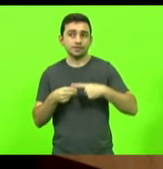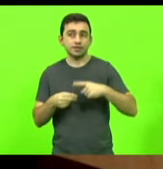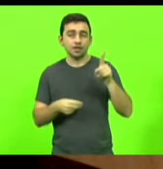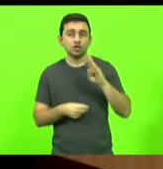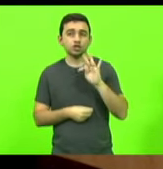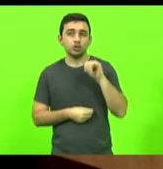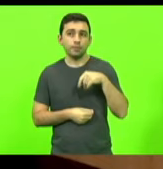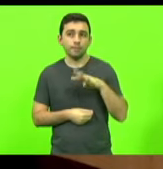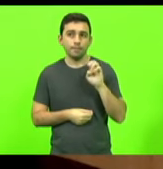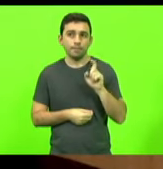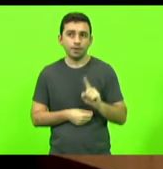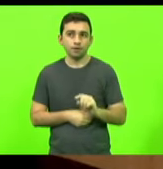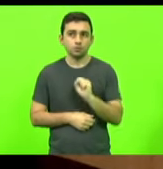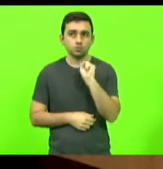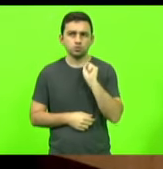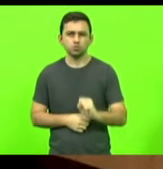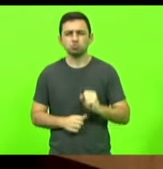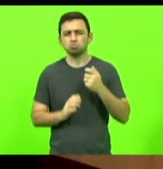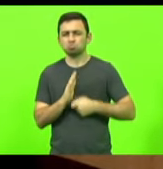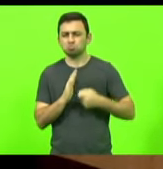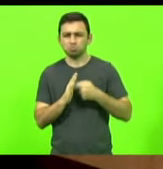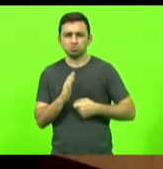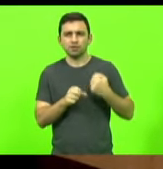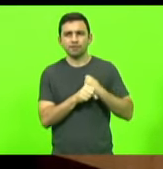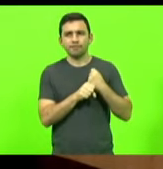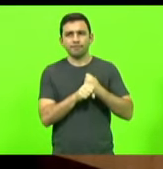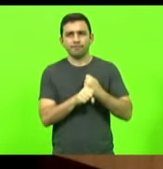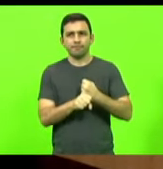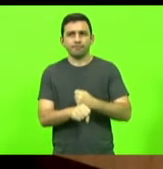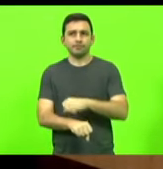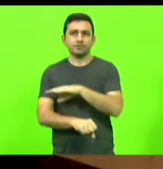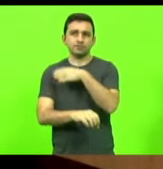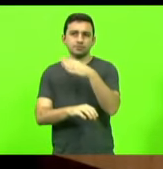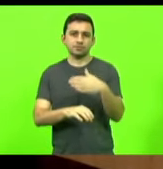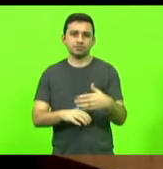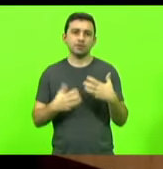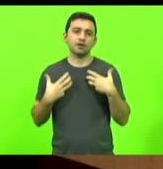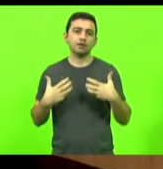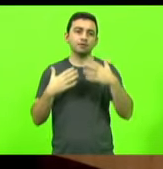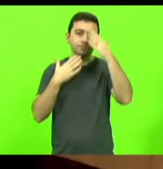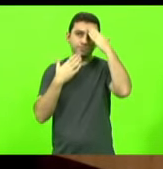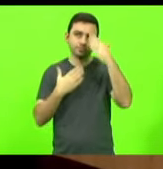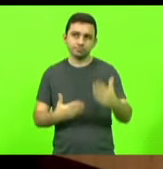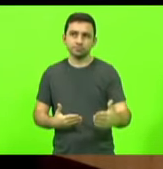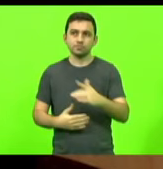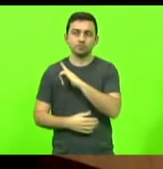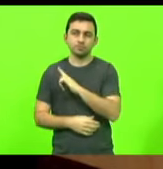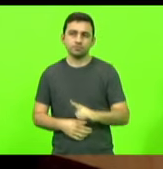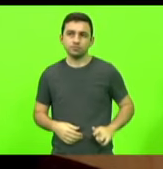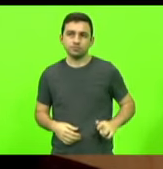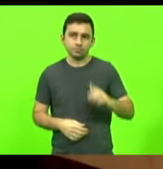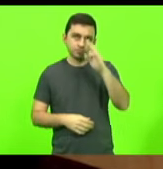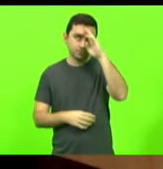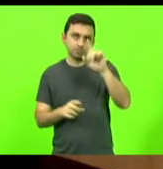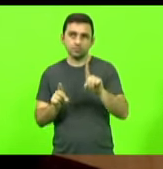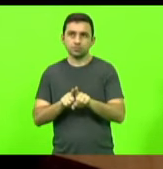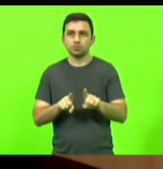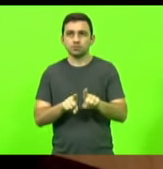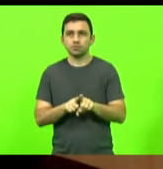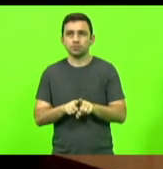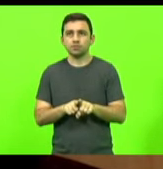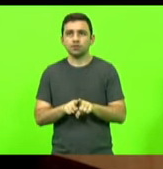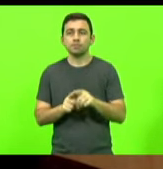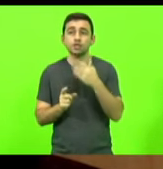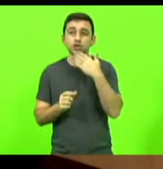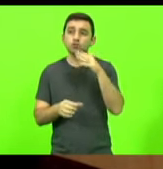Sul, que luta há anos por esta serra, quero aqui agradecer ao governador Moisés, mas quero também aqui pedir